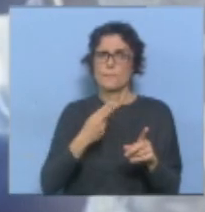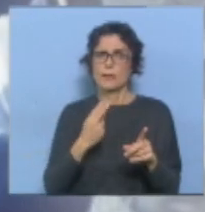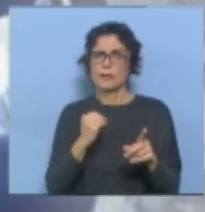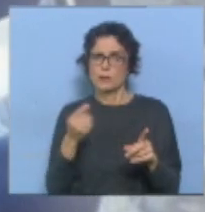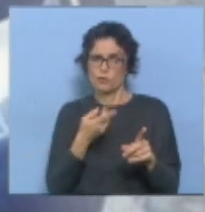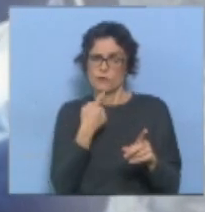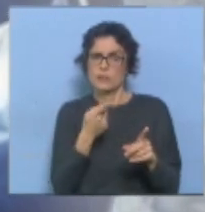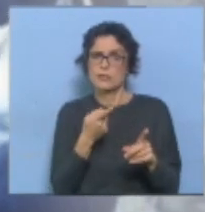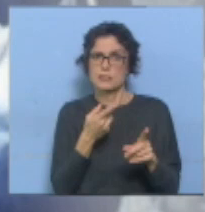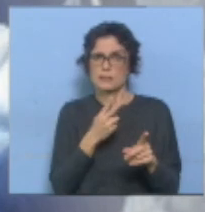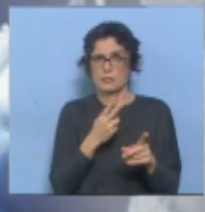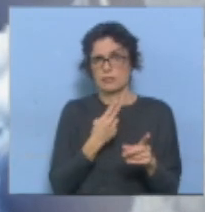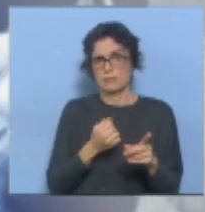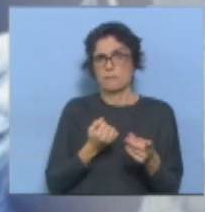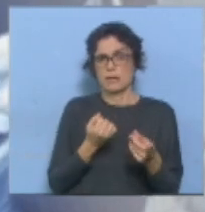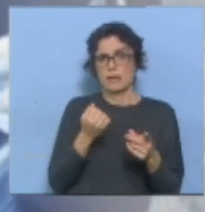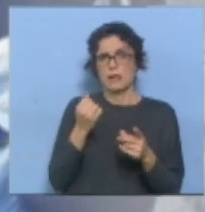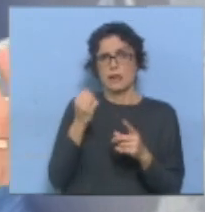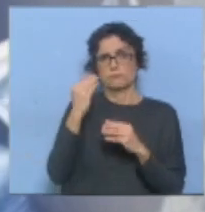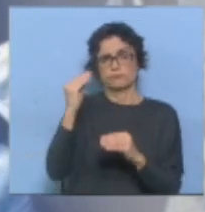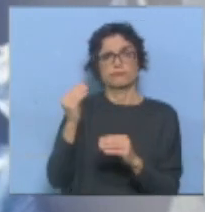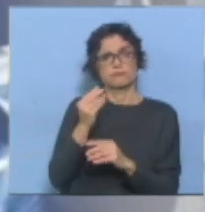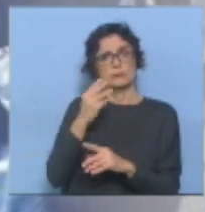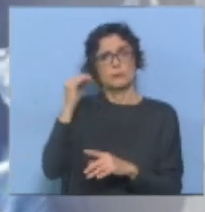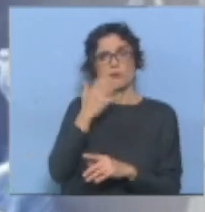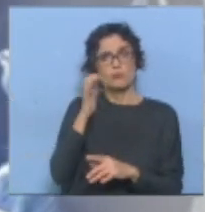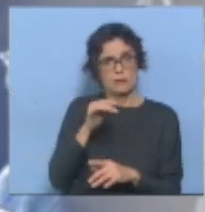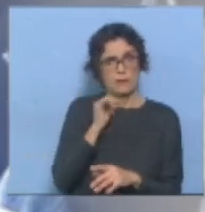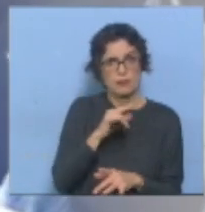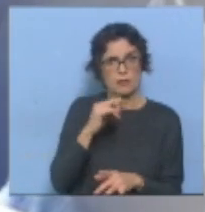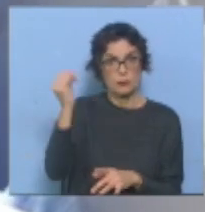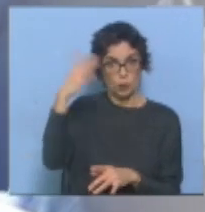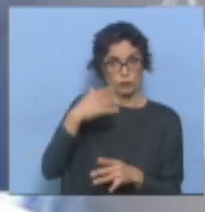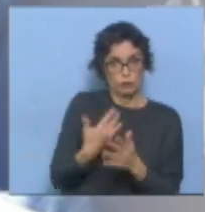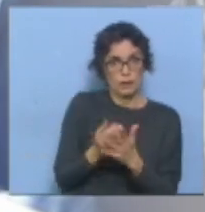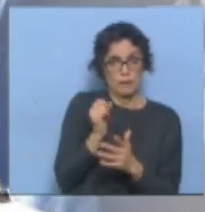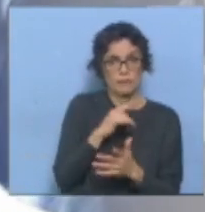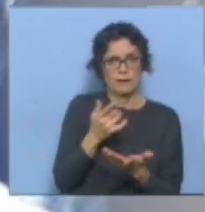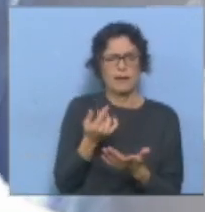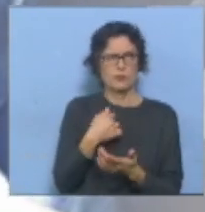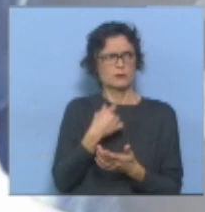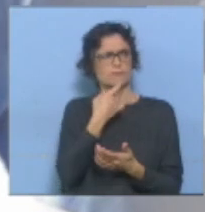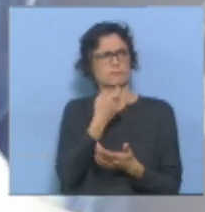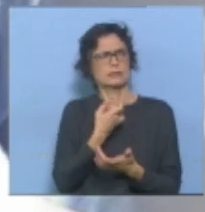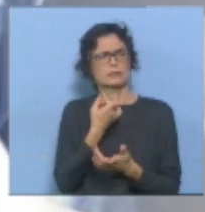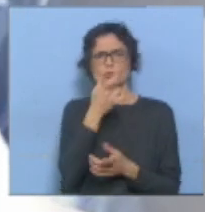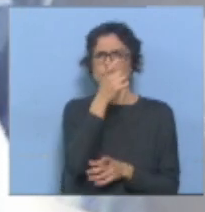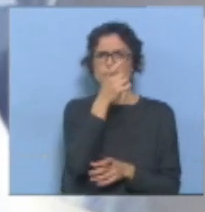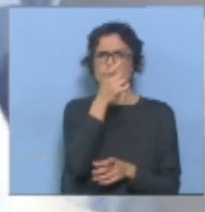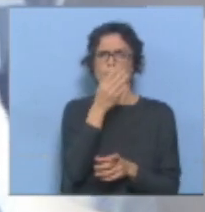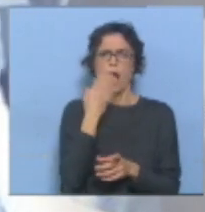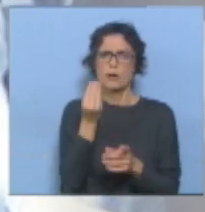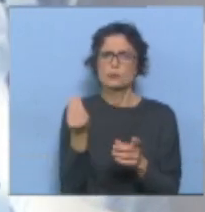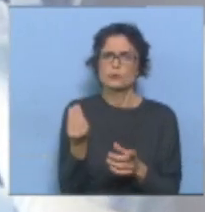este sal e luz, não é? Pensando desde logo nos tantos alunos, não só nacionais, mas também de outros